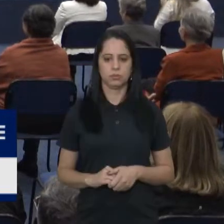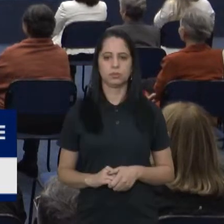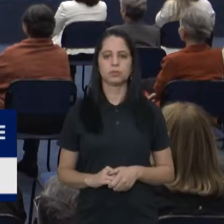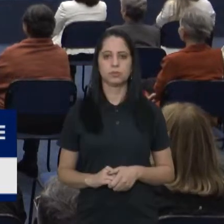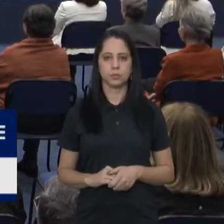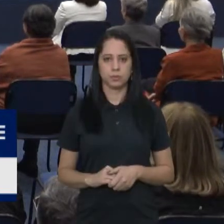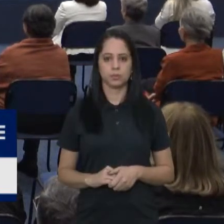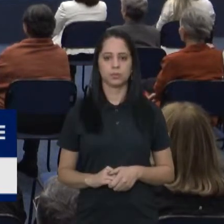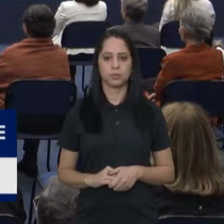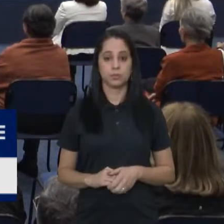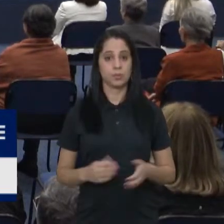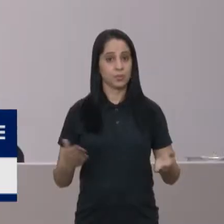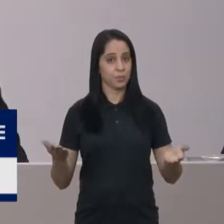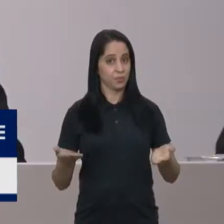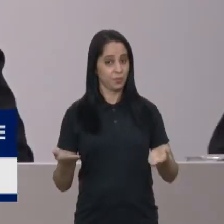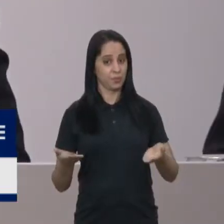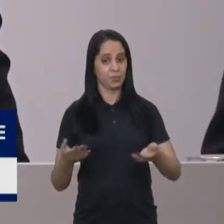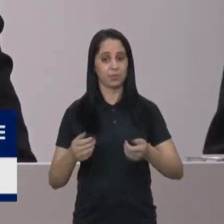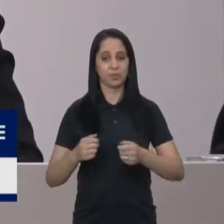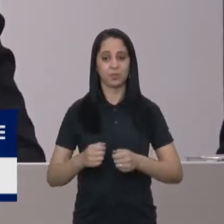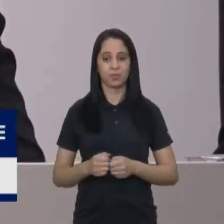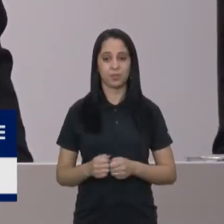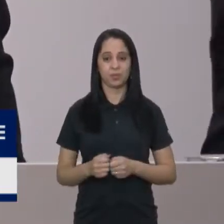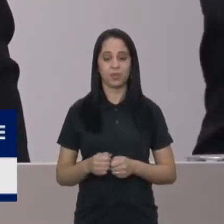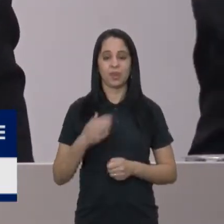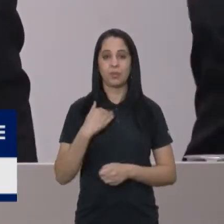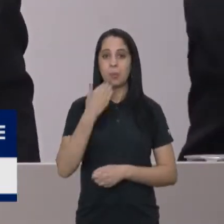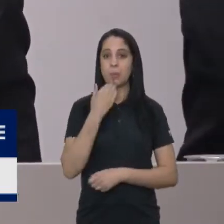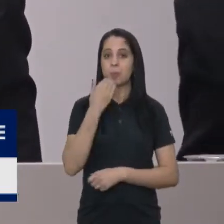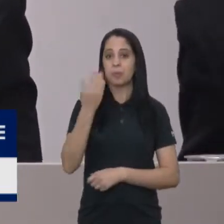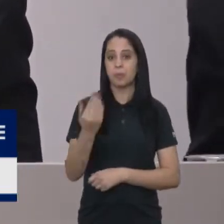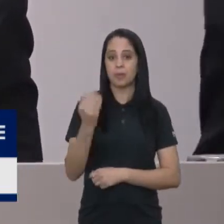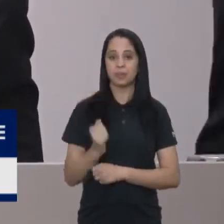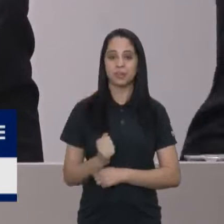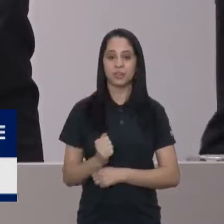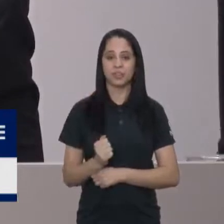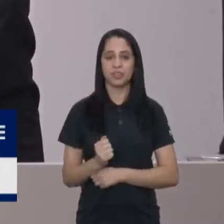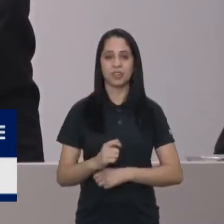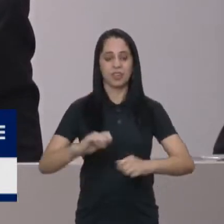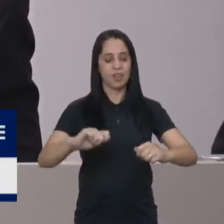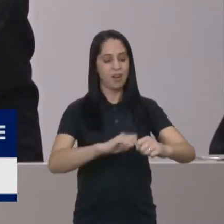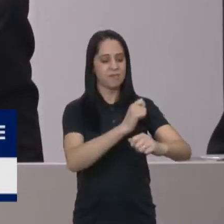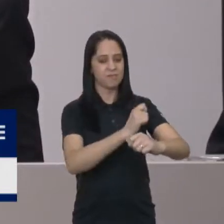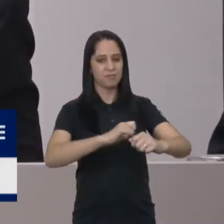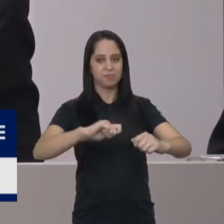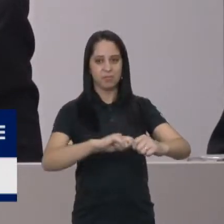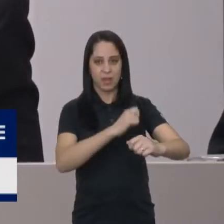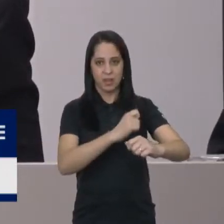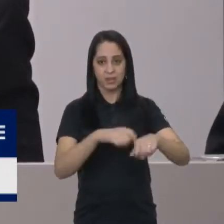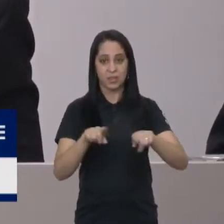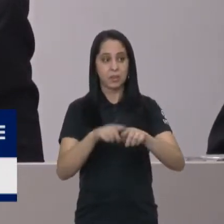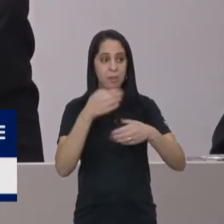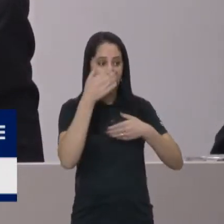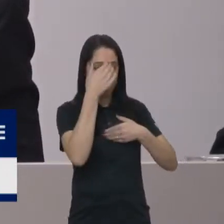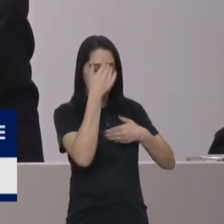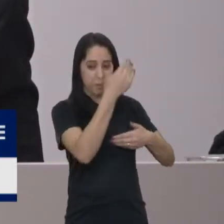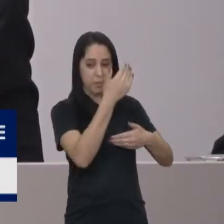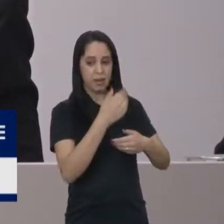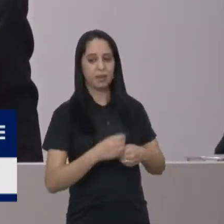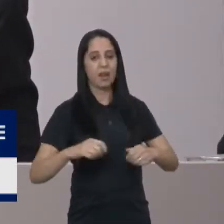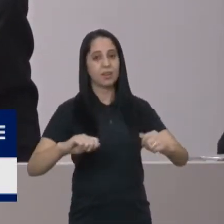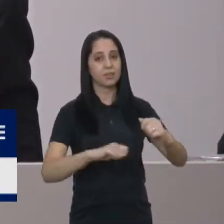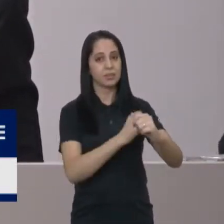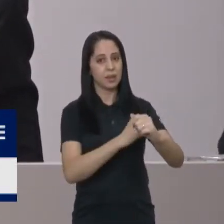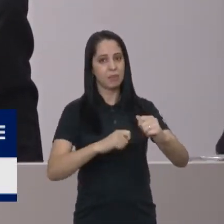Agora, nessa abertura, vou pedir à banda, e muito obrigado também, a banda do